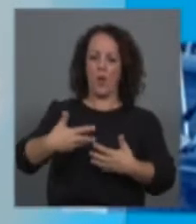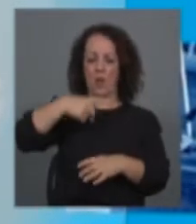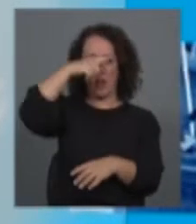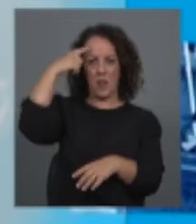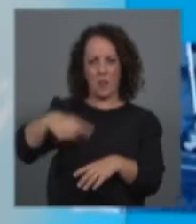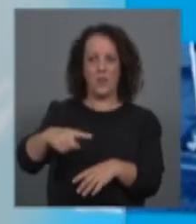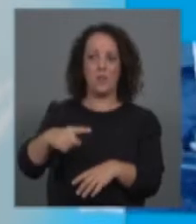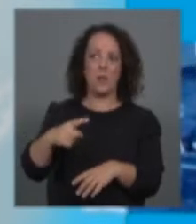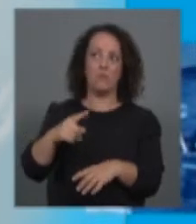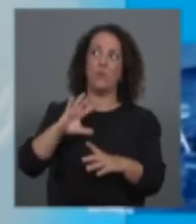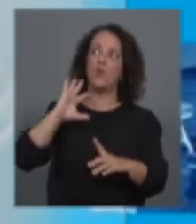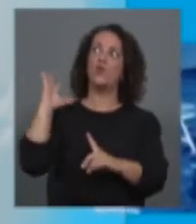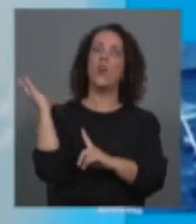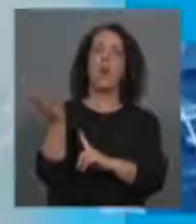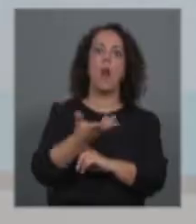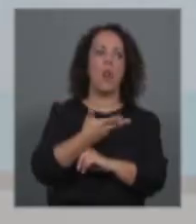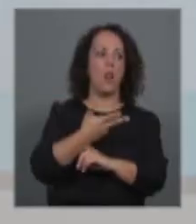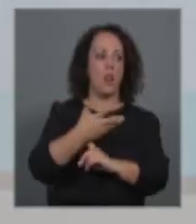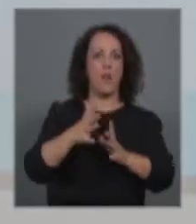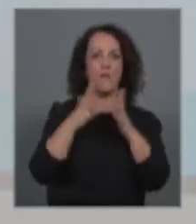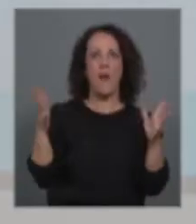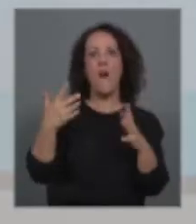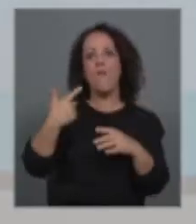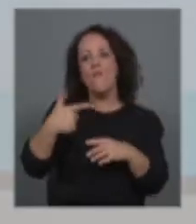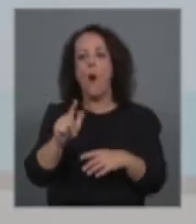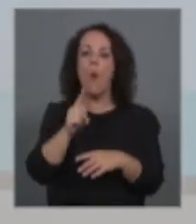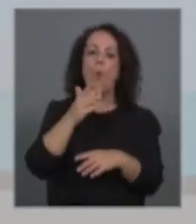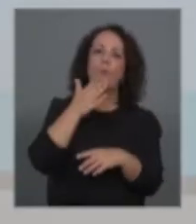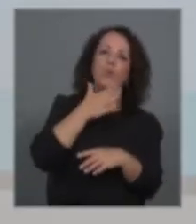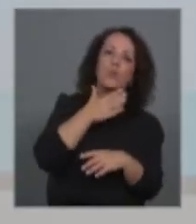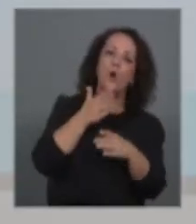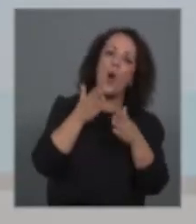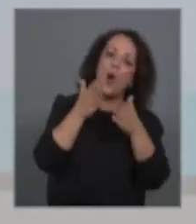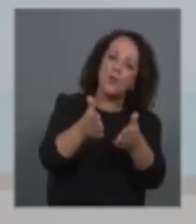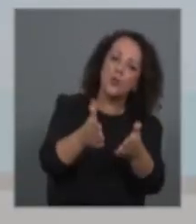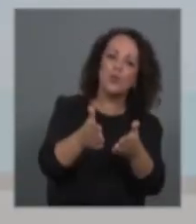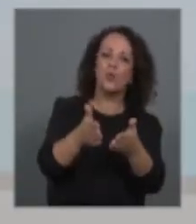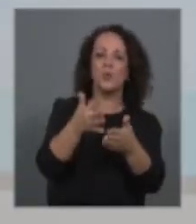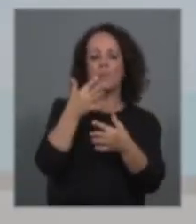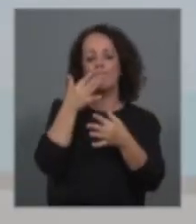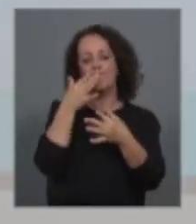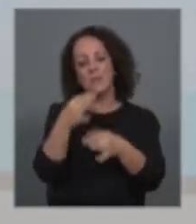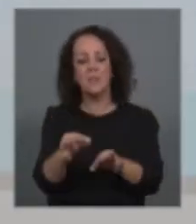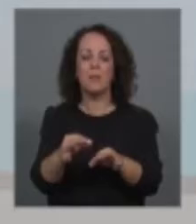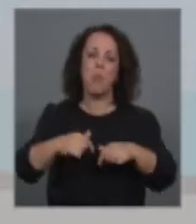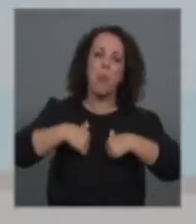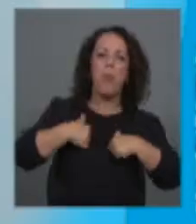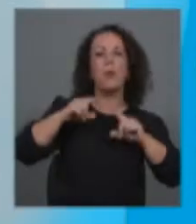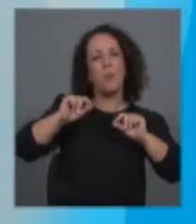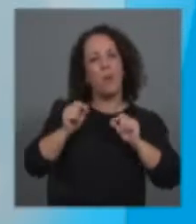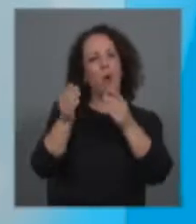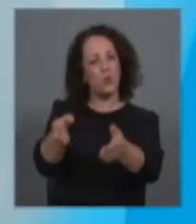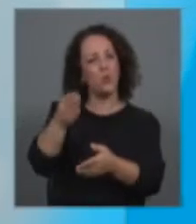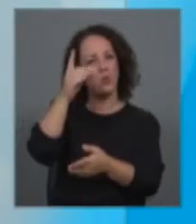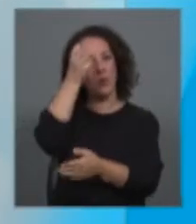esta conjuntura, vão na medida do possível, não é? Não esquecendo também no seu gesto solidário estas causas. Sem dúvida,